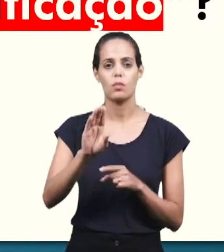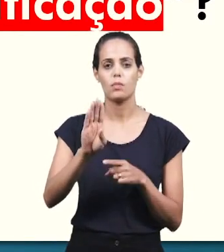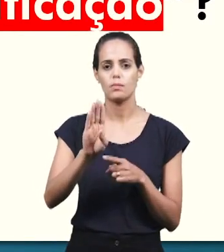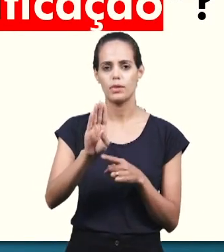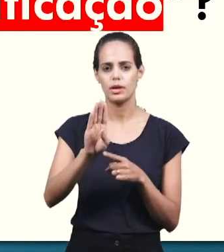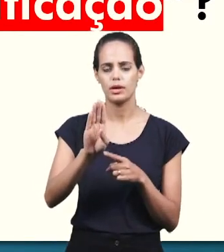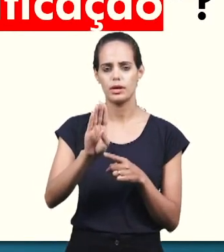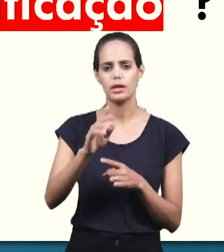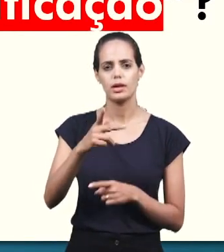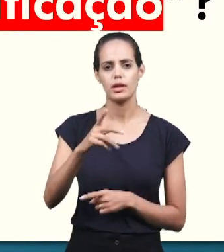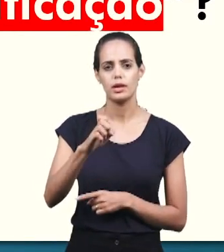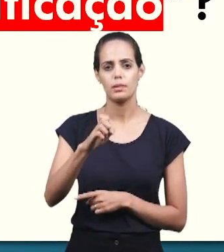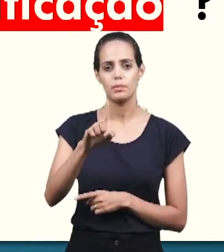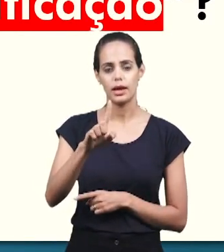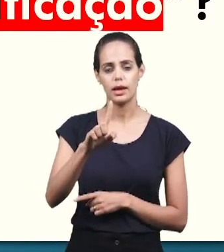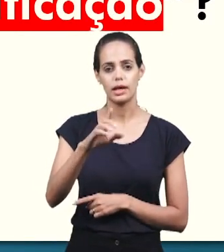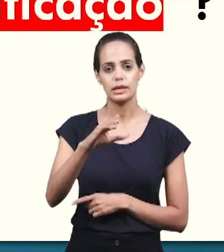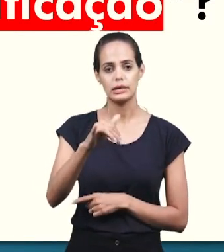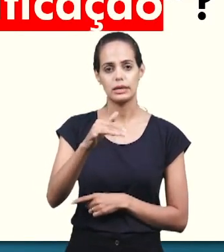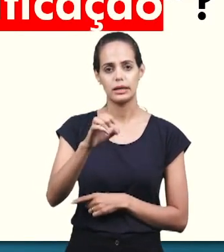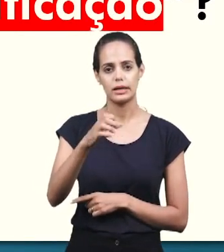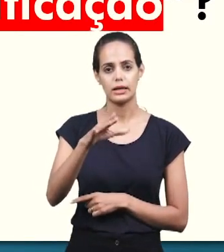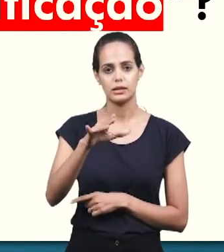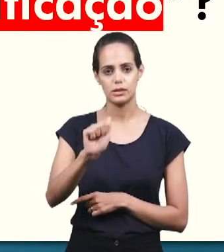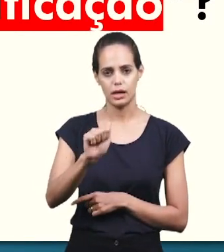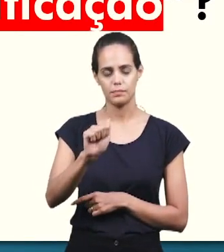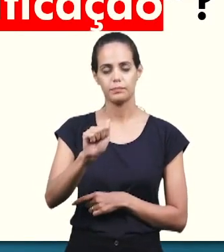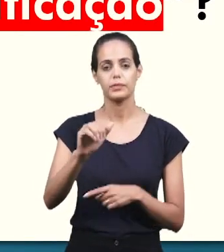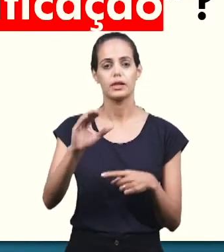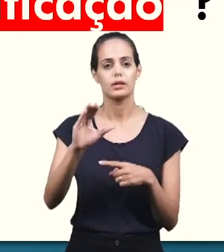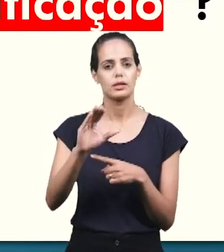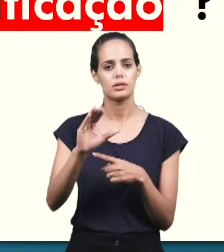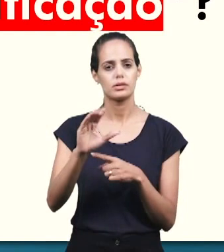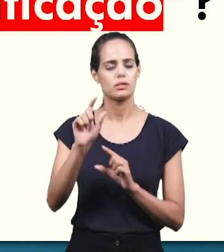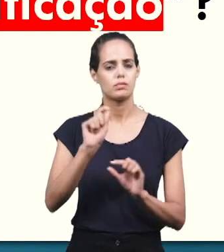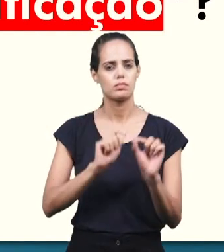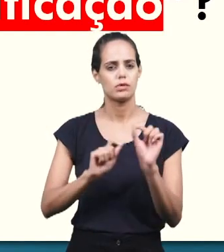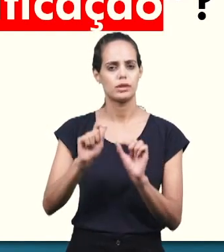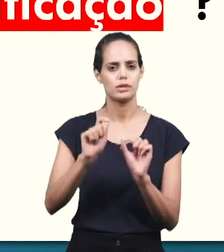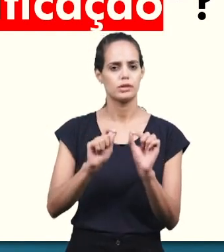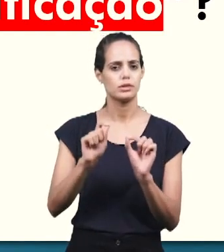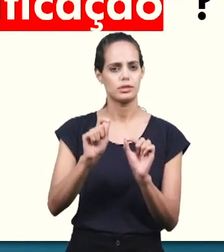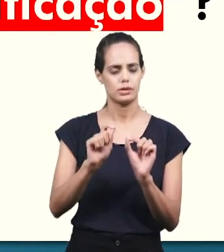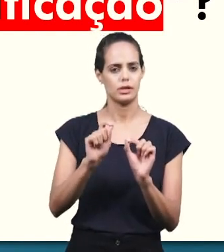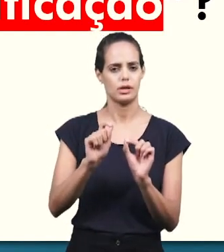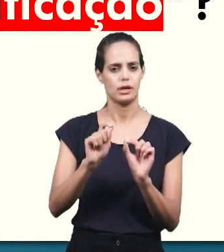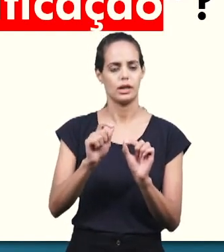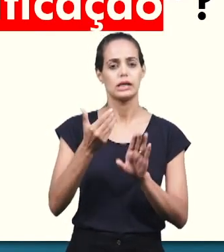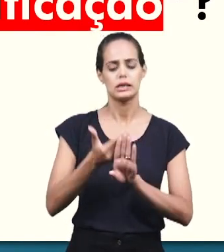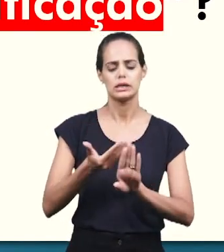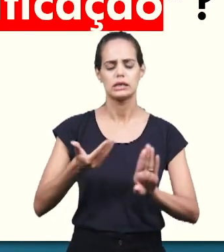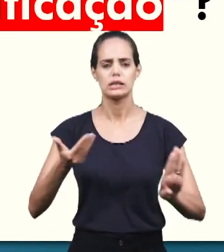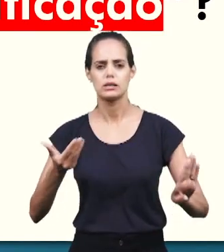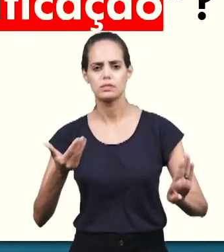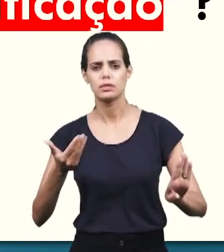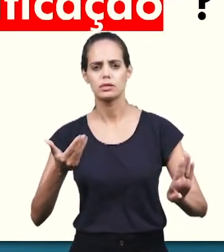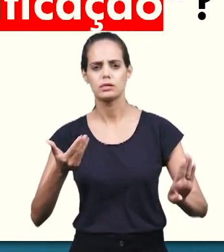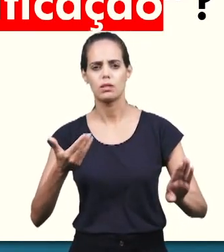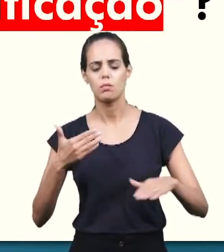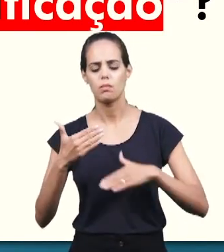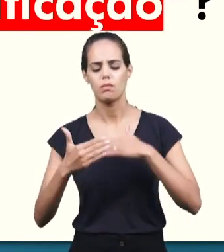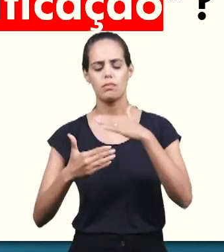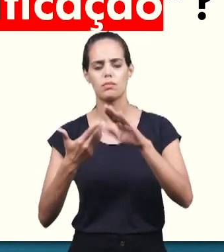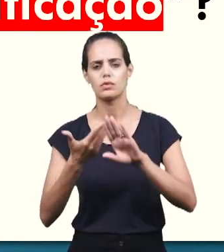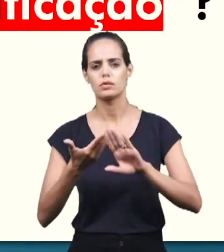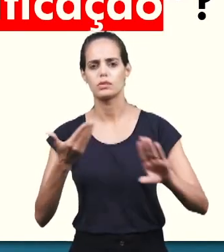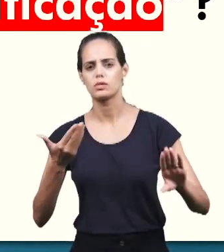é presciência? E letra C, o que quer dizer a expressão em santificação? Muito